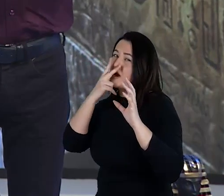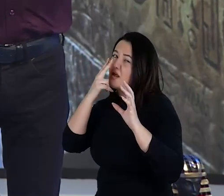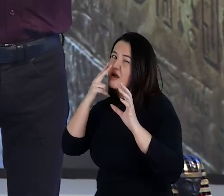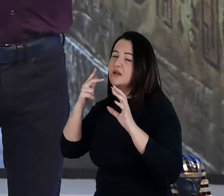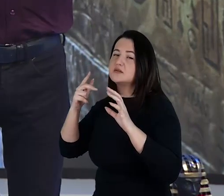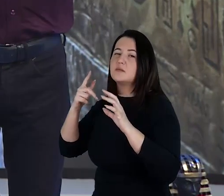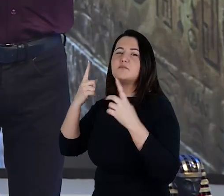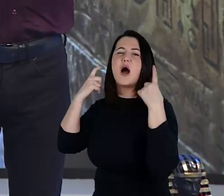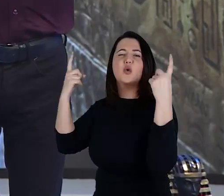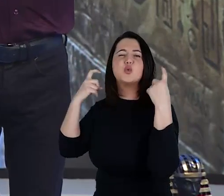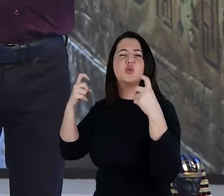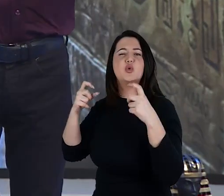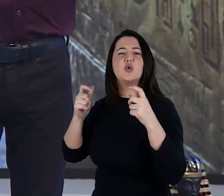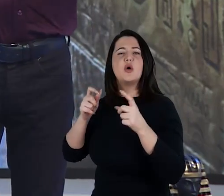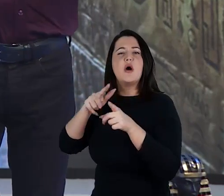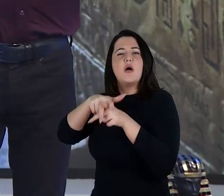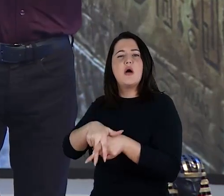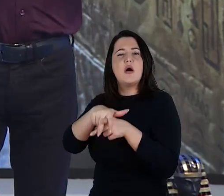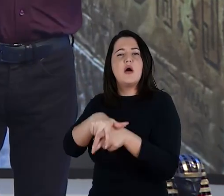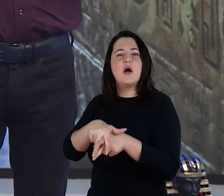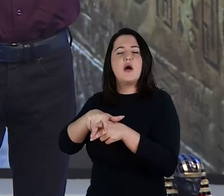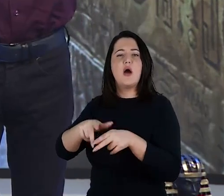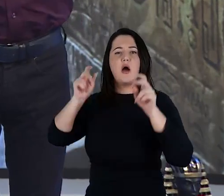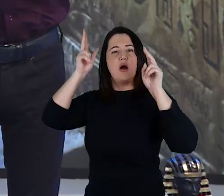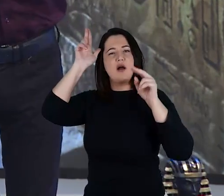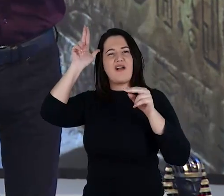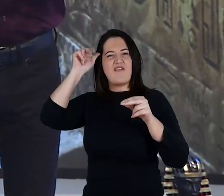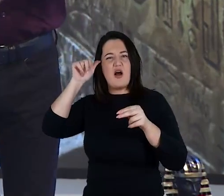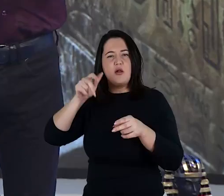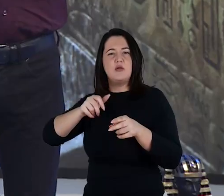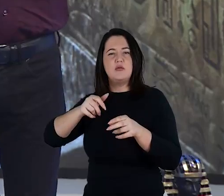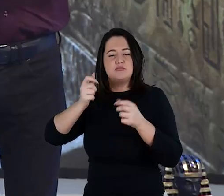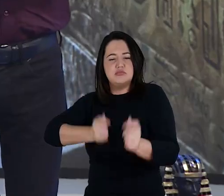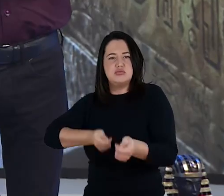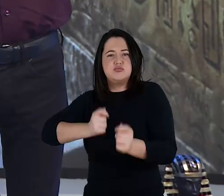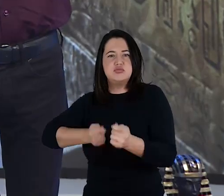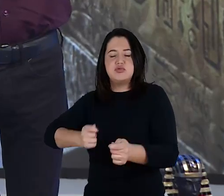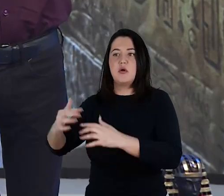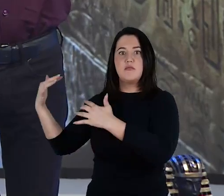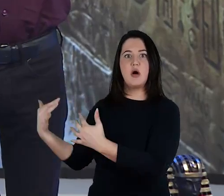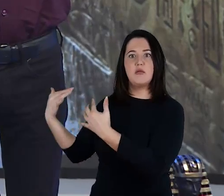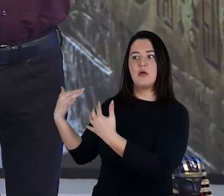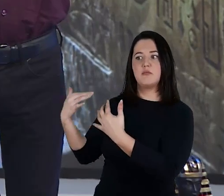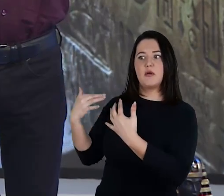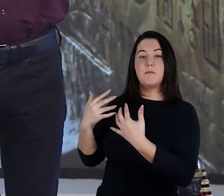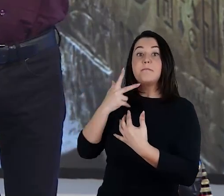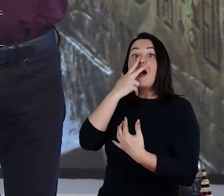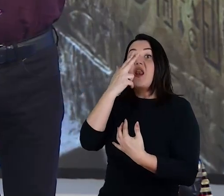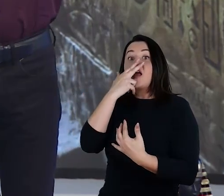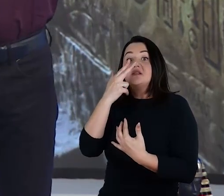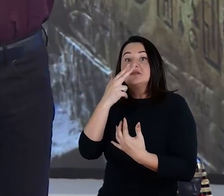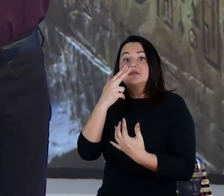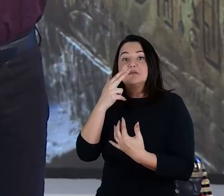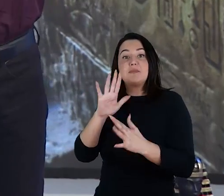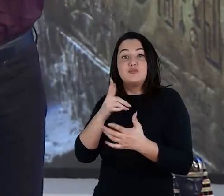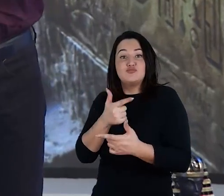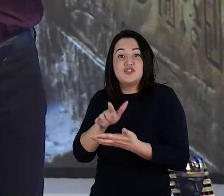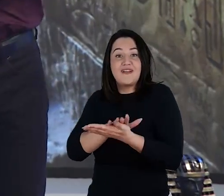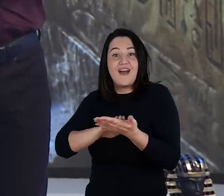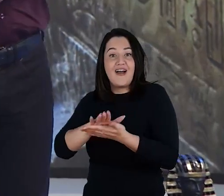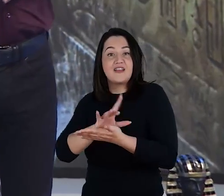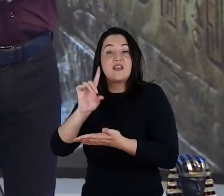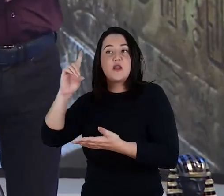o rei dos israelitas havia mais uma vez contratado exércitos mercenários dos